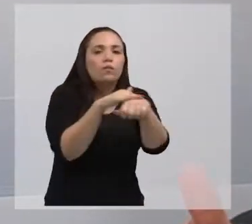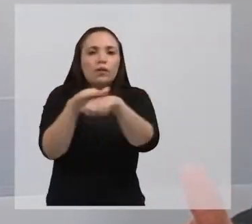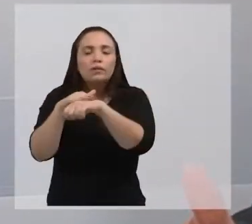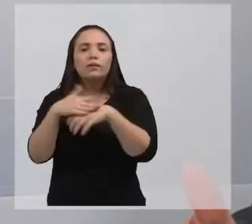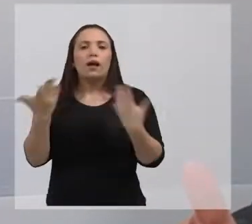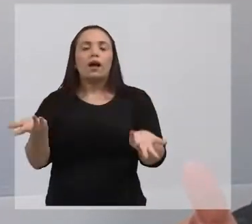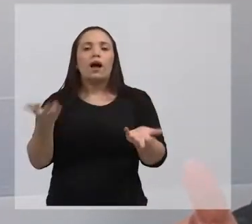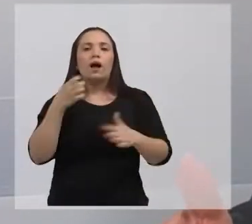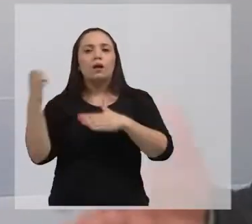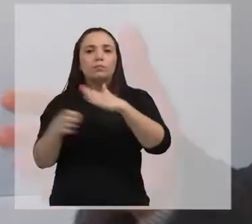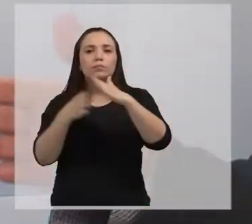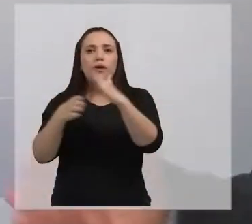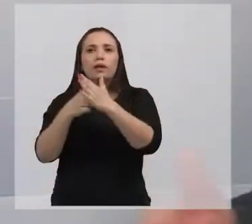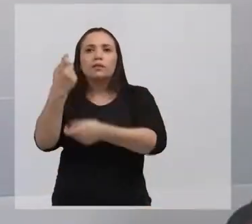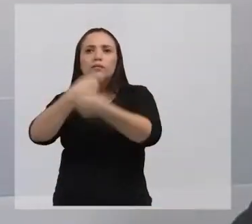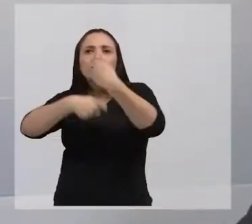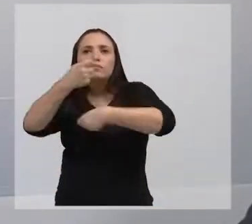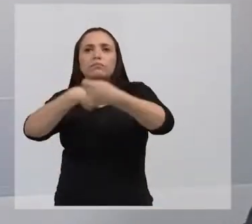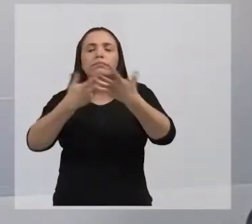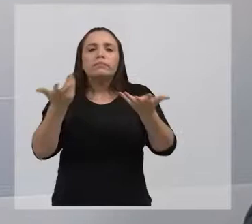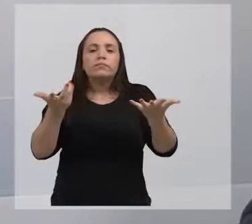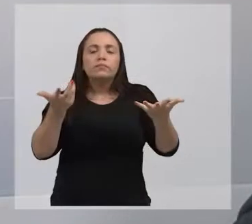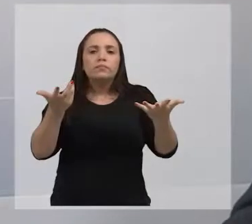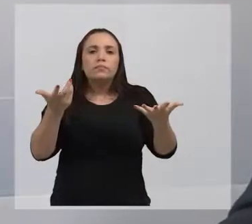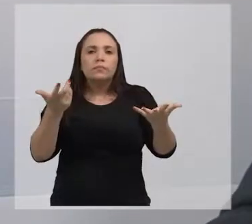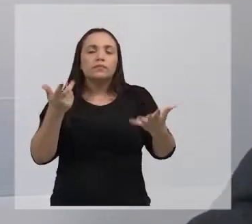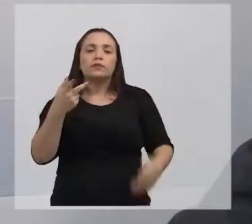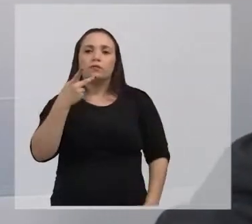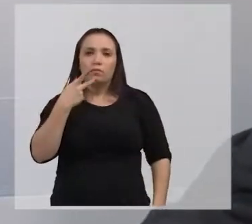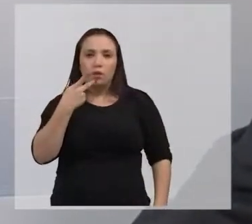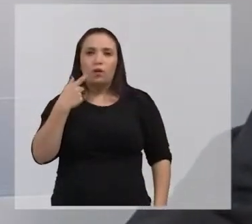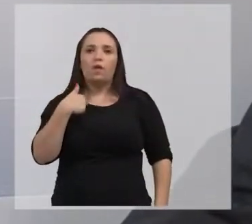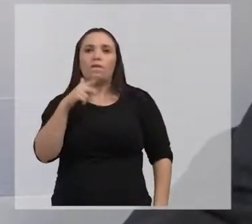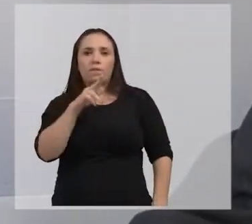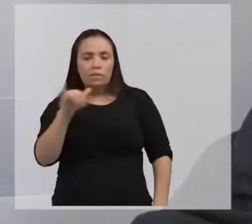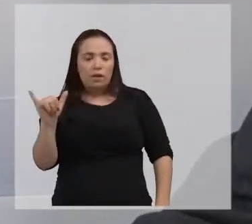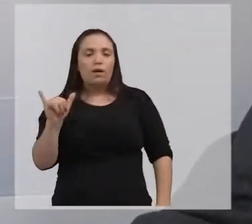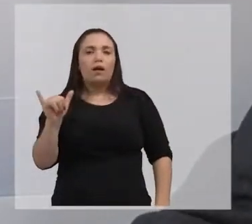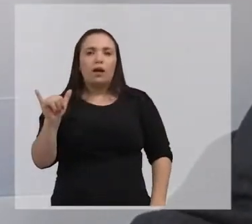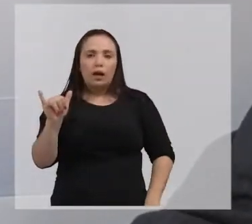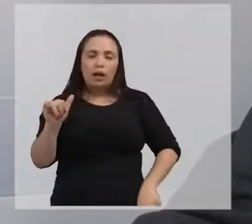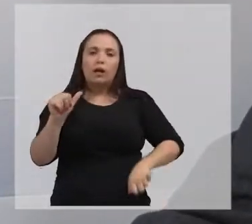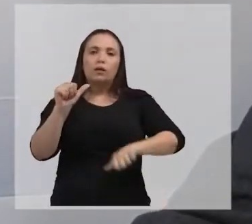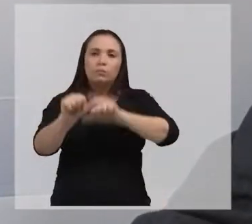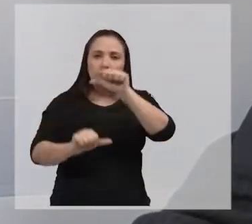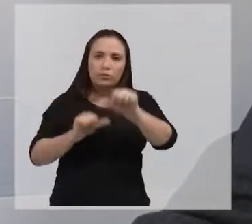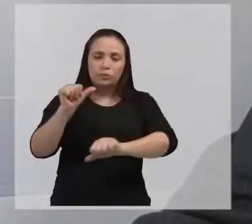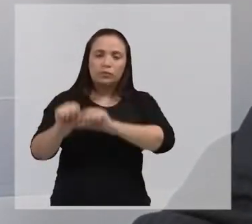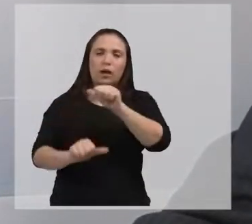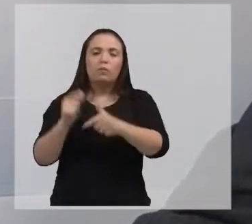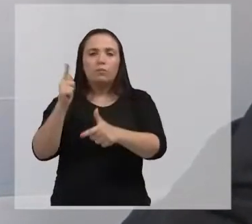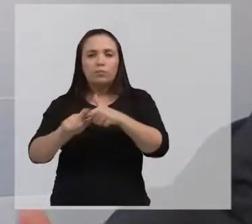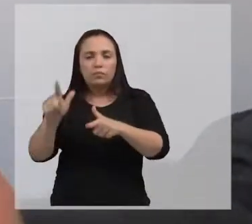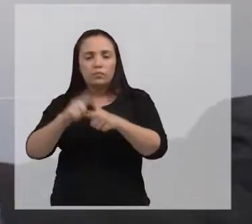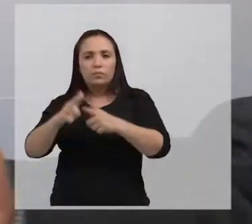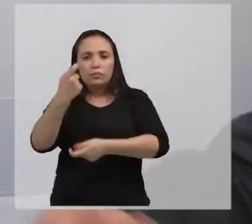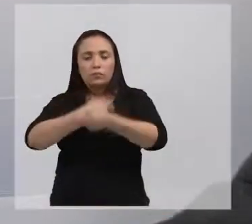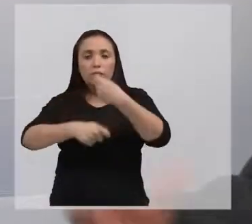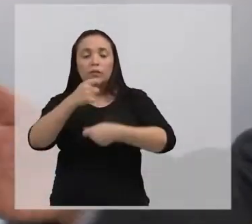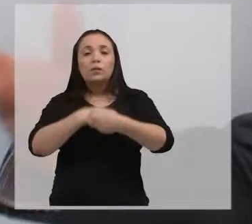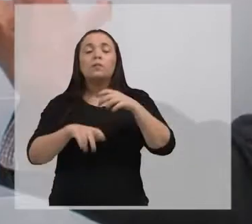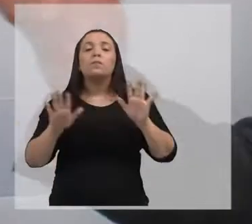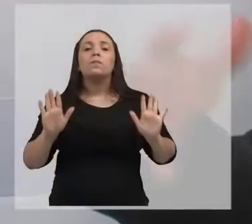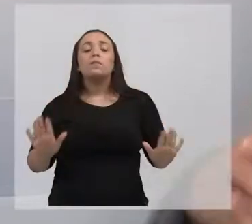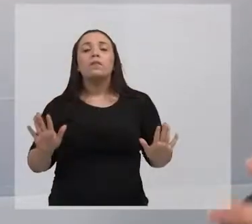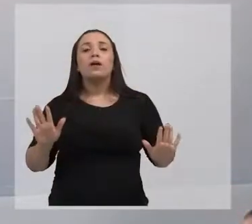financeiro, dizendo que com ele haverá uma travessia tranquila dessa crise econômica. No entanto, qual